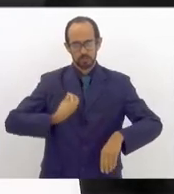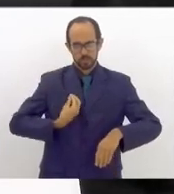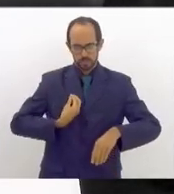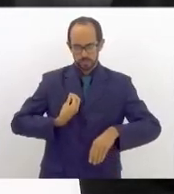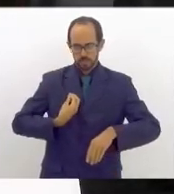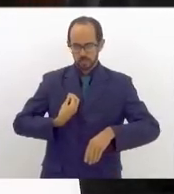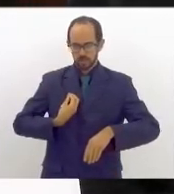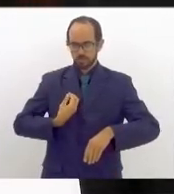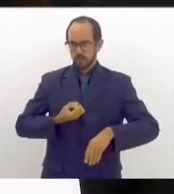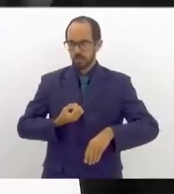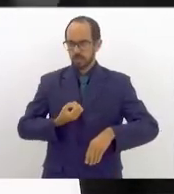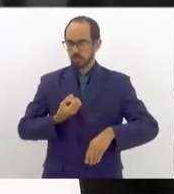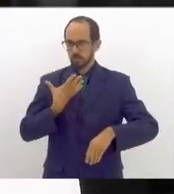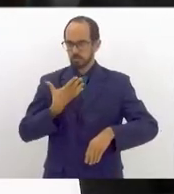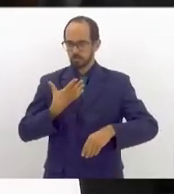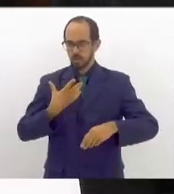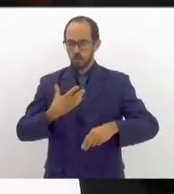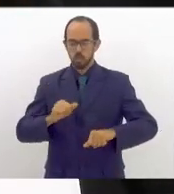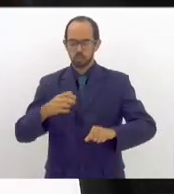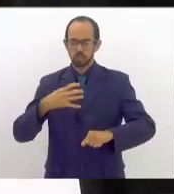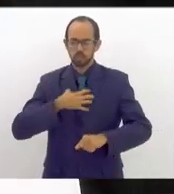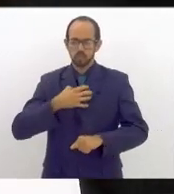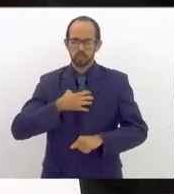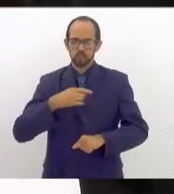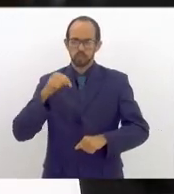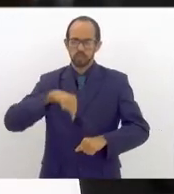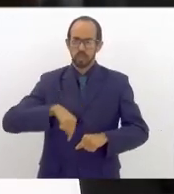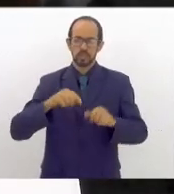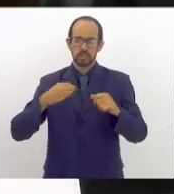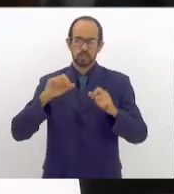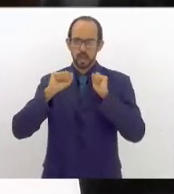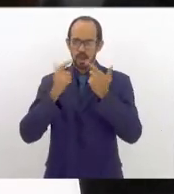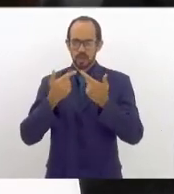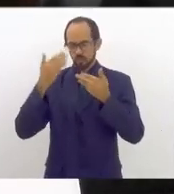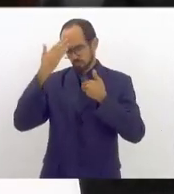casa ao lado de vocês obrigado